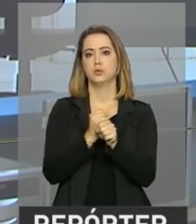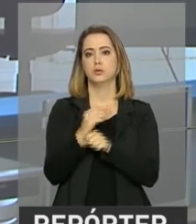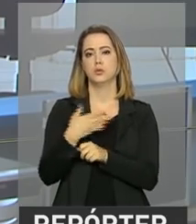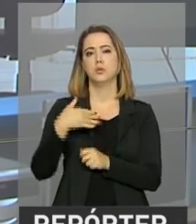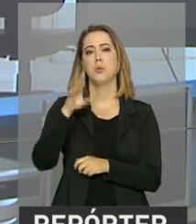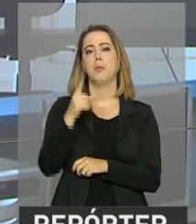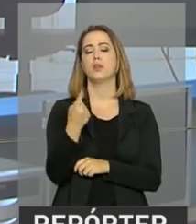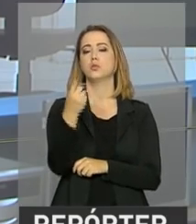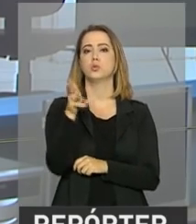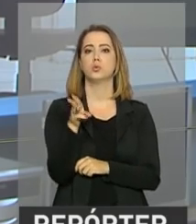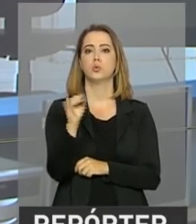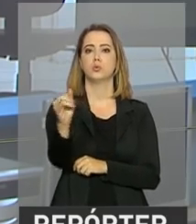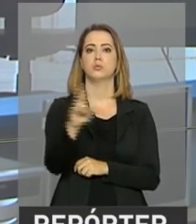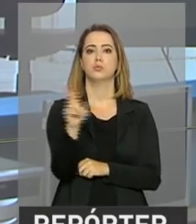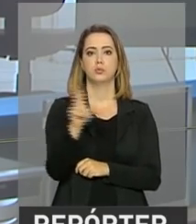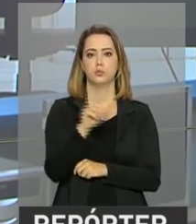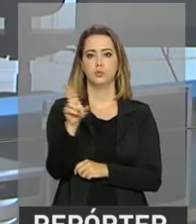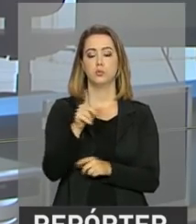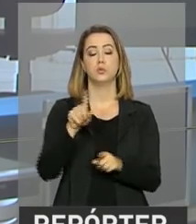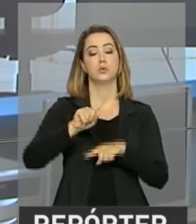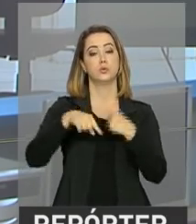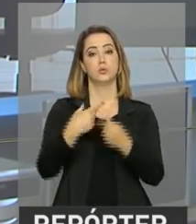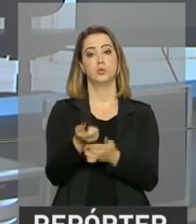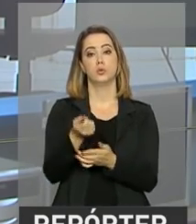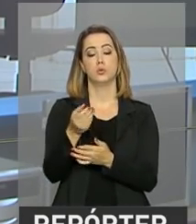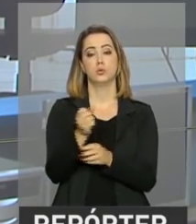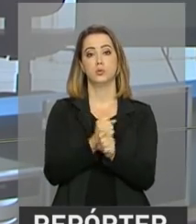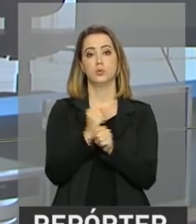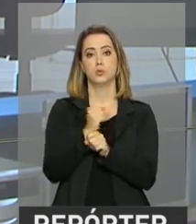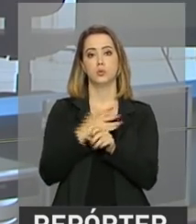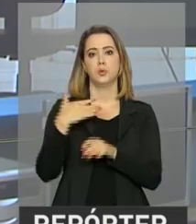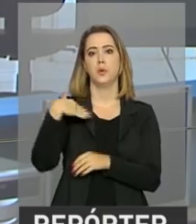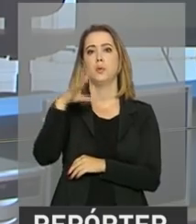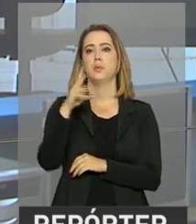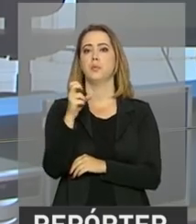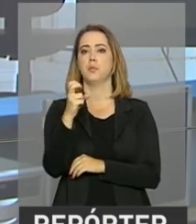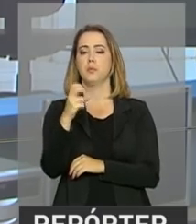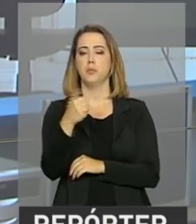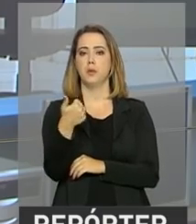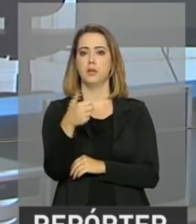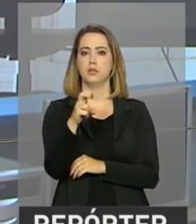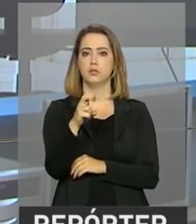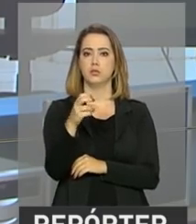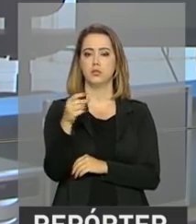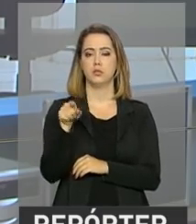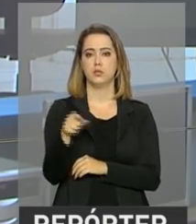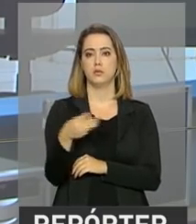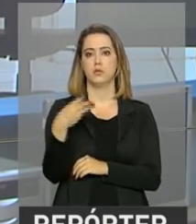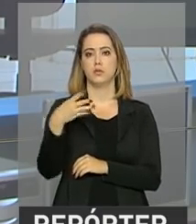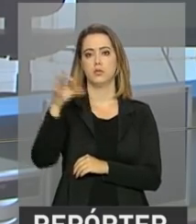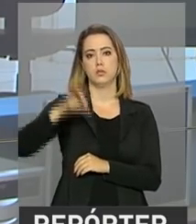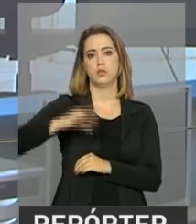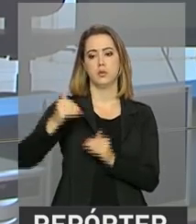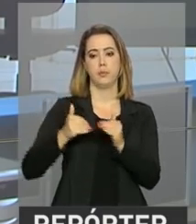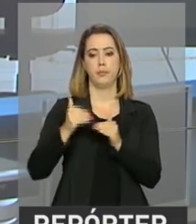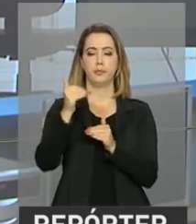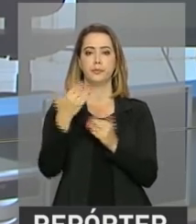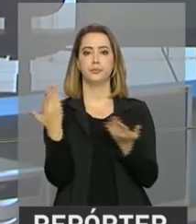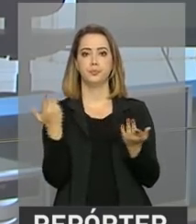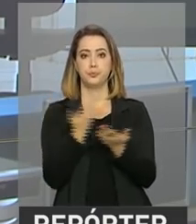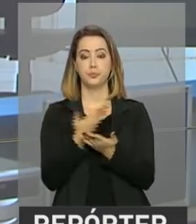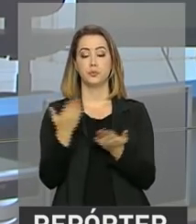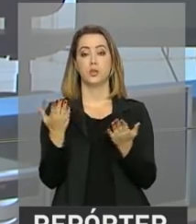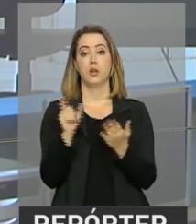investimentos de 1 bilhão de reais e para o próximo ano haverá um aumento de 15,3 por cento dados do comando militar do nordeste